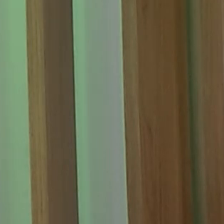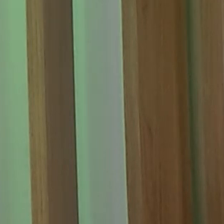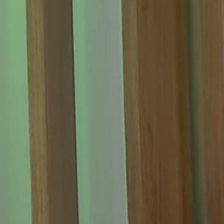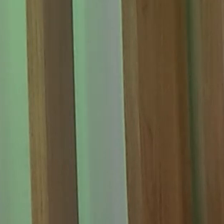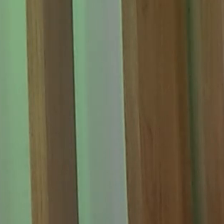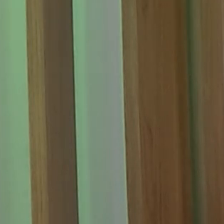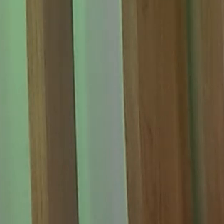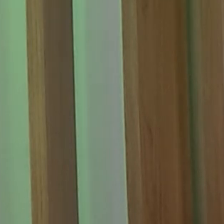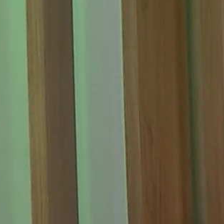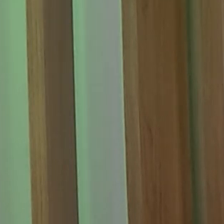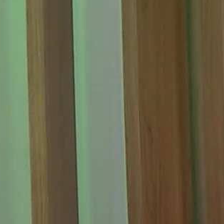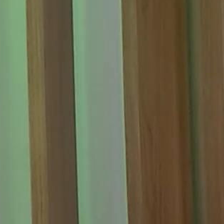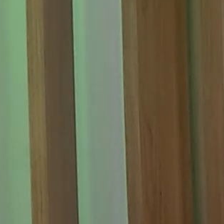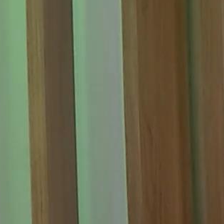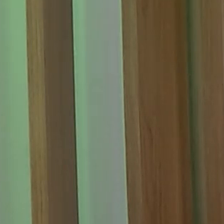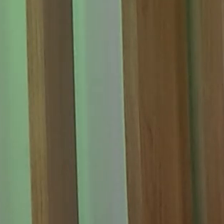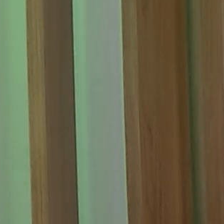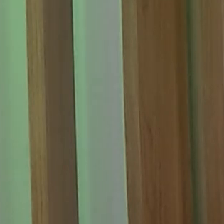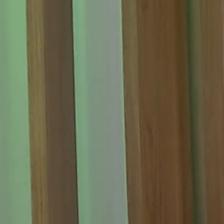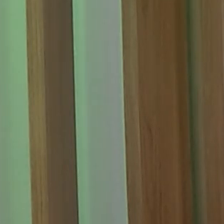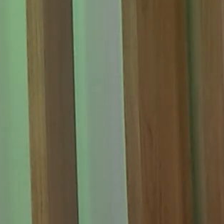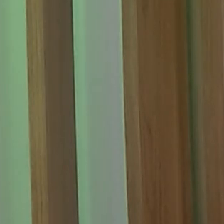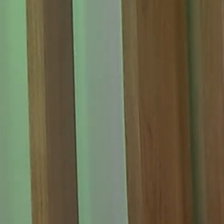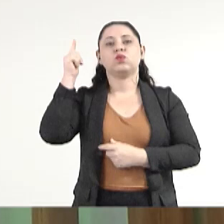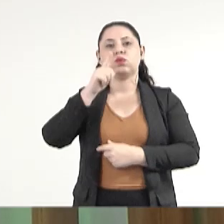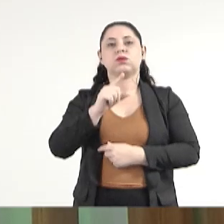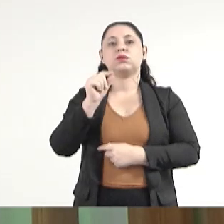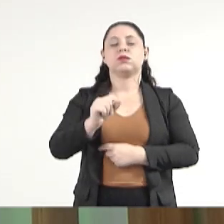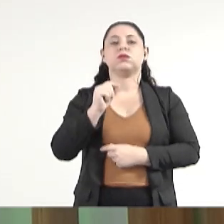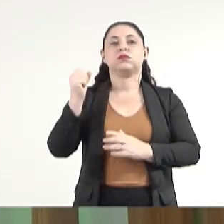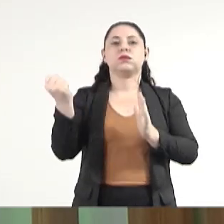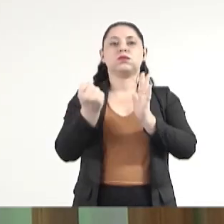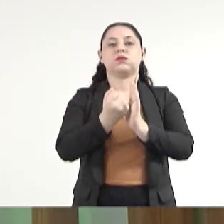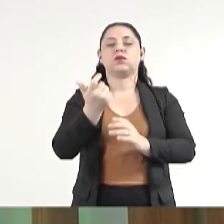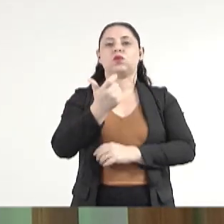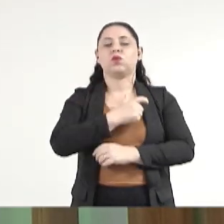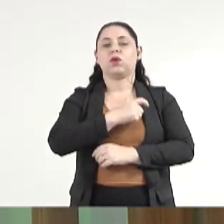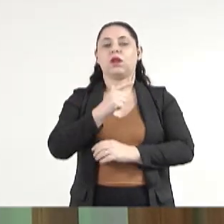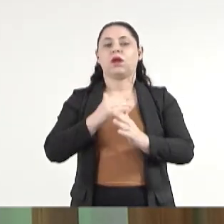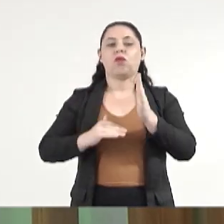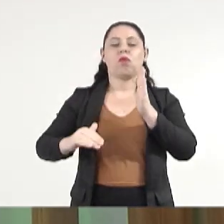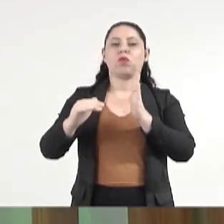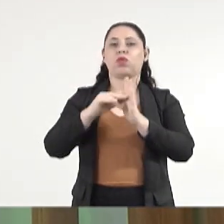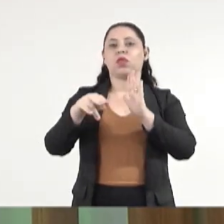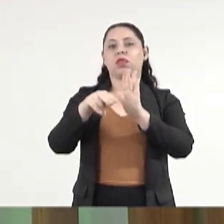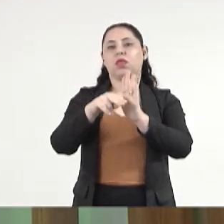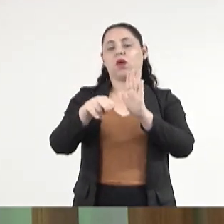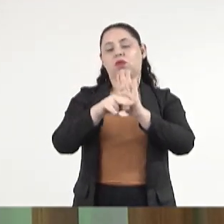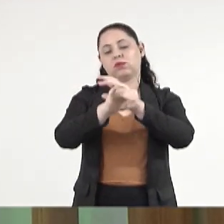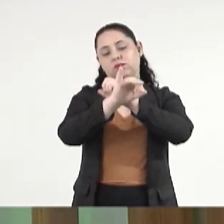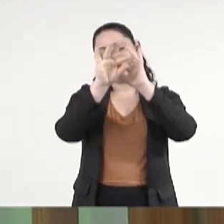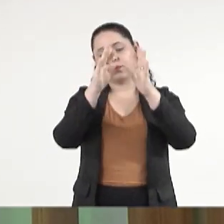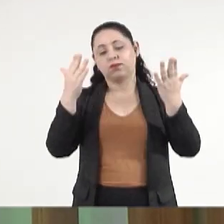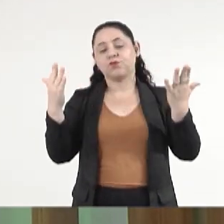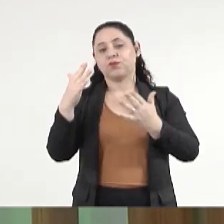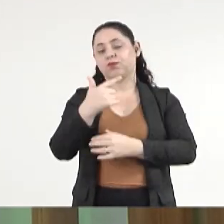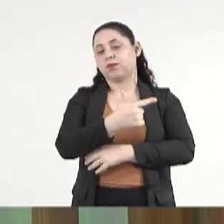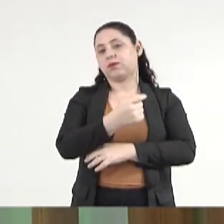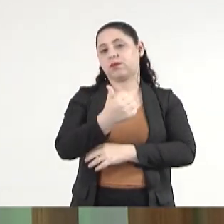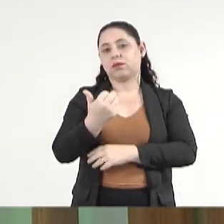Na avaliação do ano passado, a Lemes já havia conquistado o selo elevado, né, a nota elevada em transparência, e